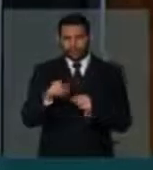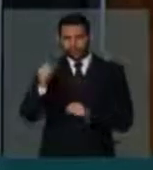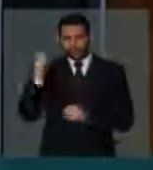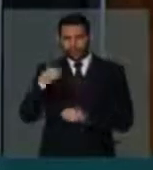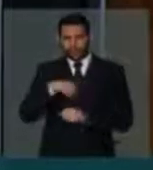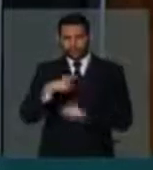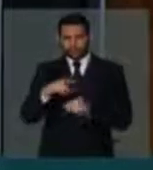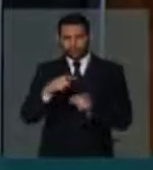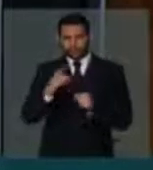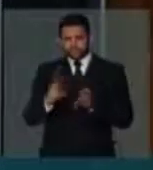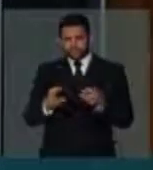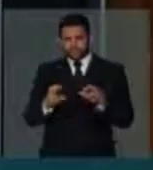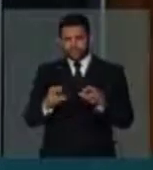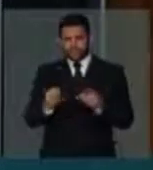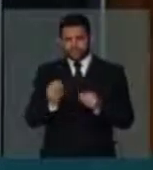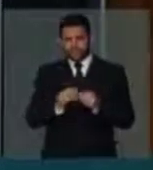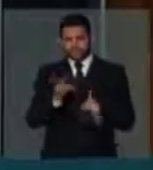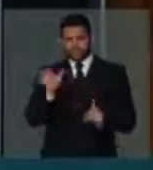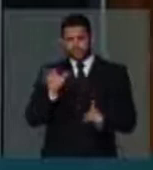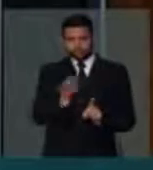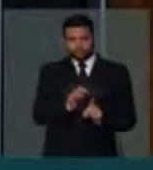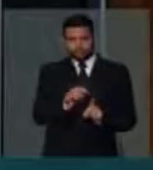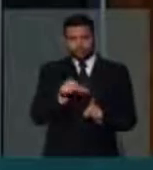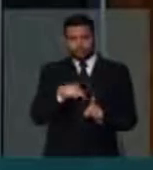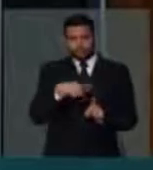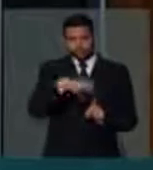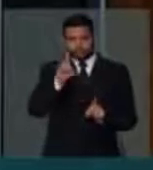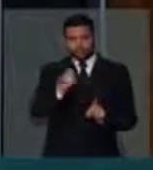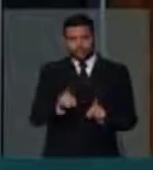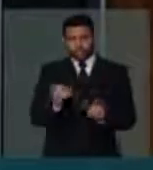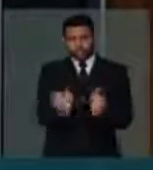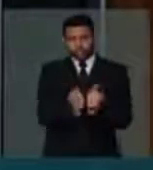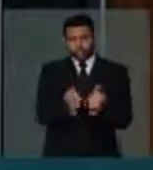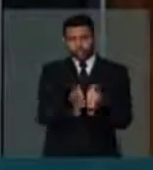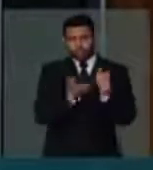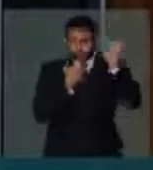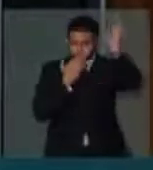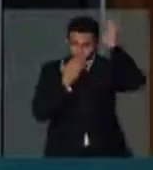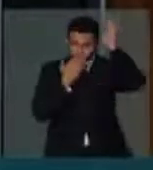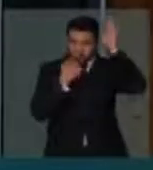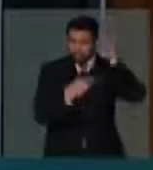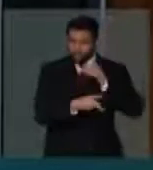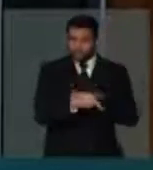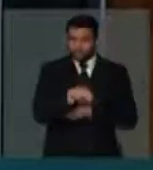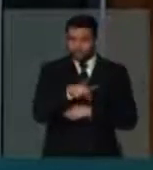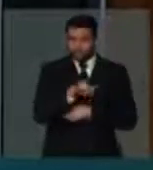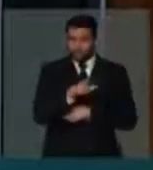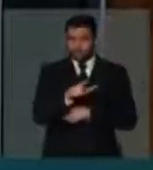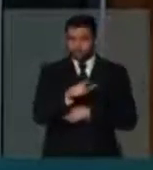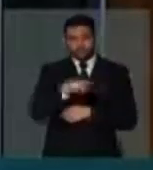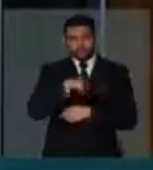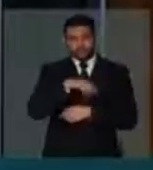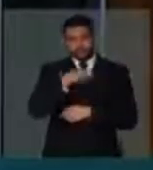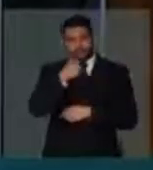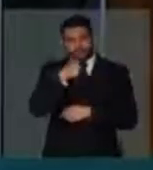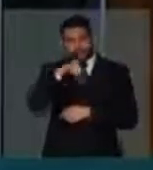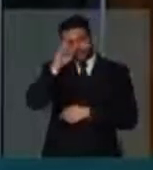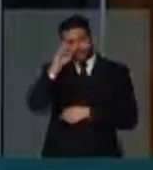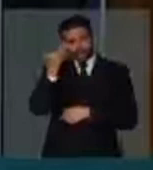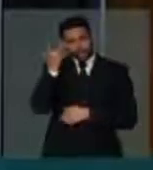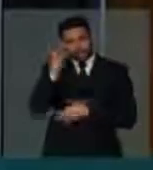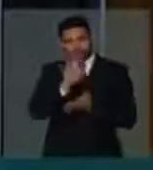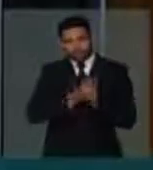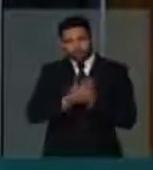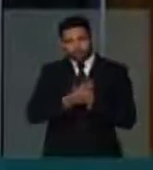de expoliação e de ataque aos direitos dessas comunidades. Talvez vossas excelências não